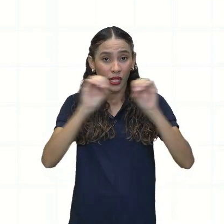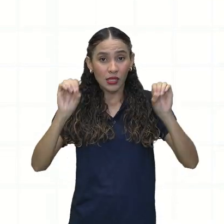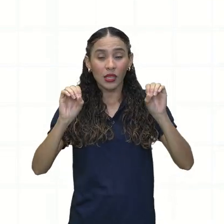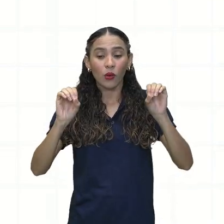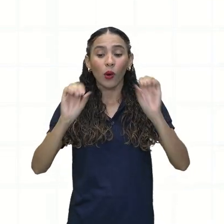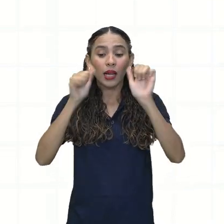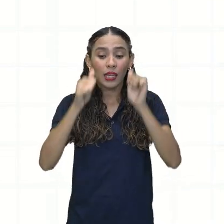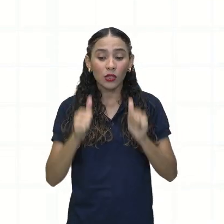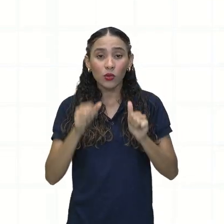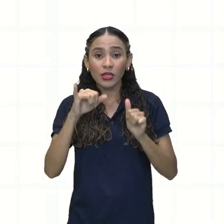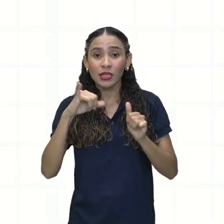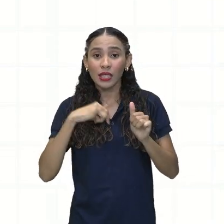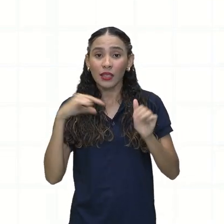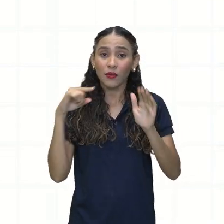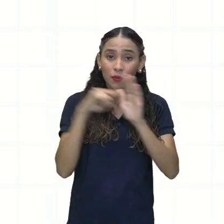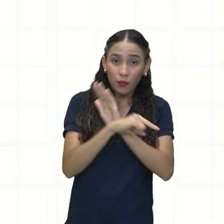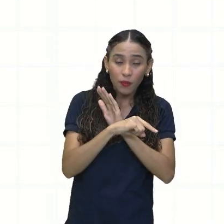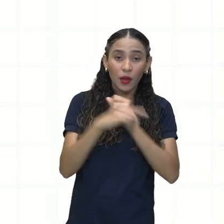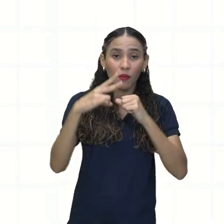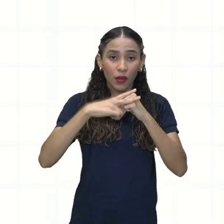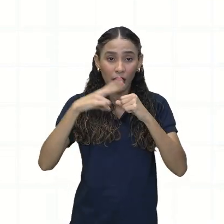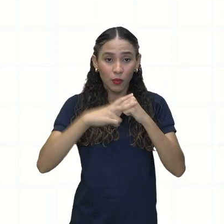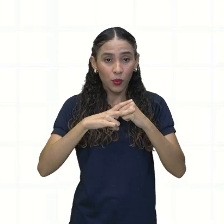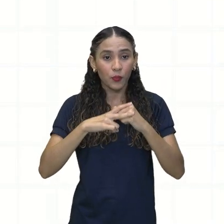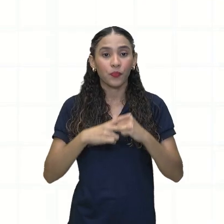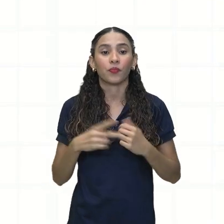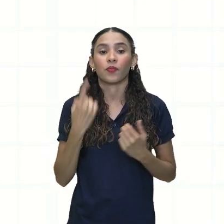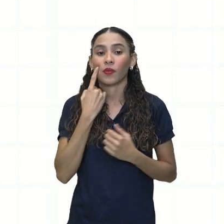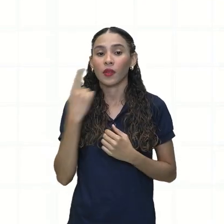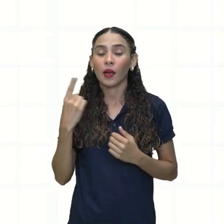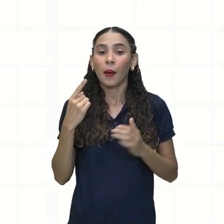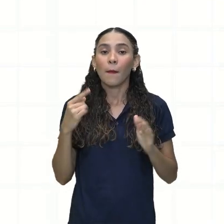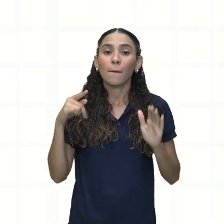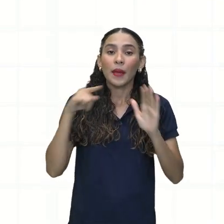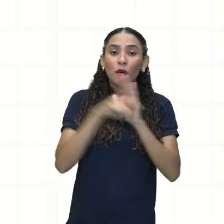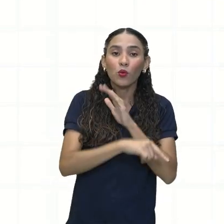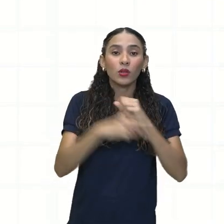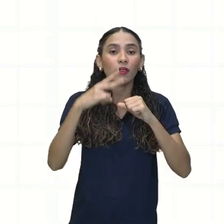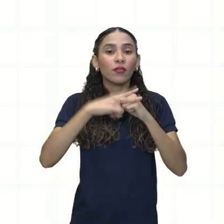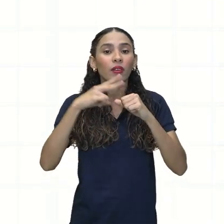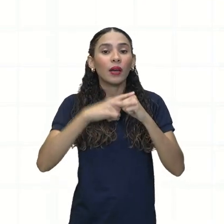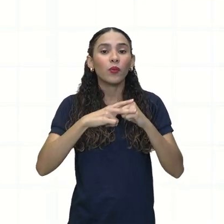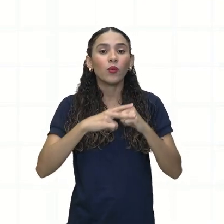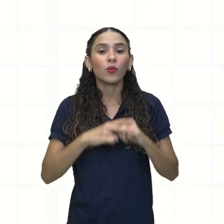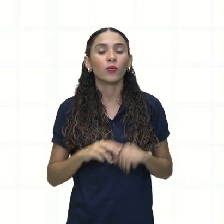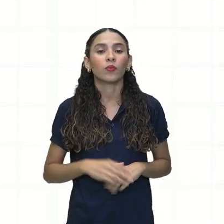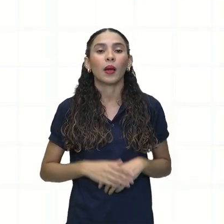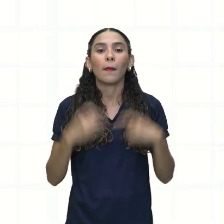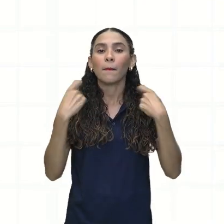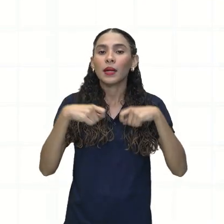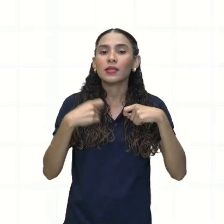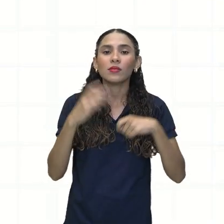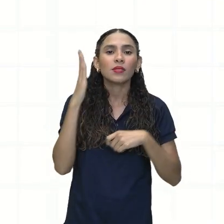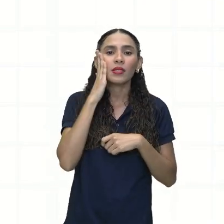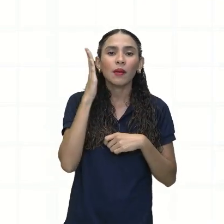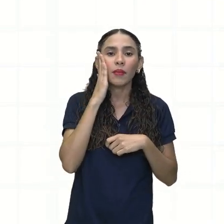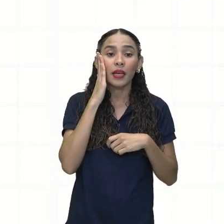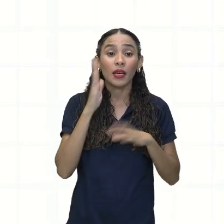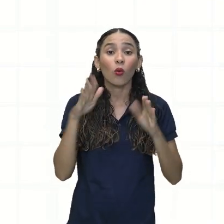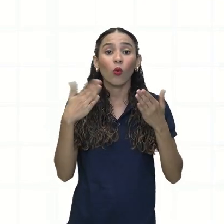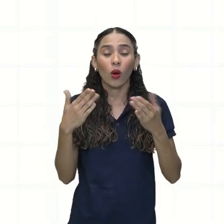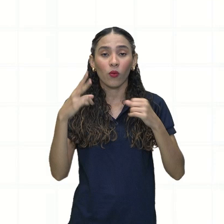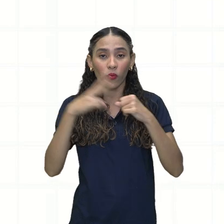primeiro passo, né? Que é perguntar para o verbo. Para perguntar para o verbo, eu preciso saber quem é o verbo,